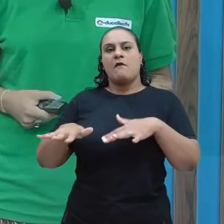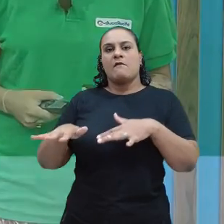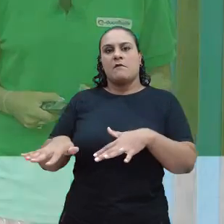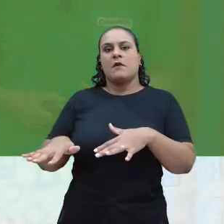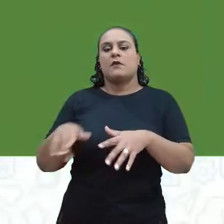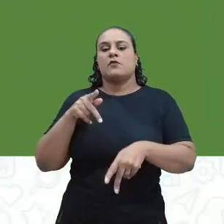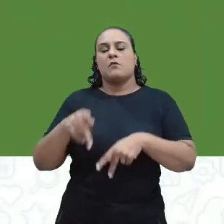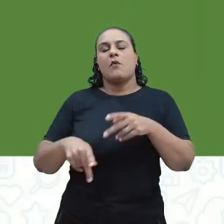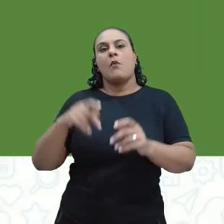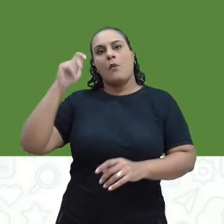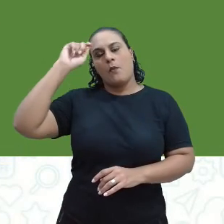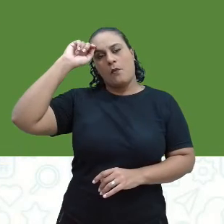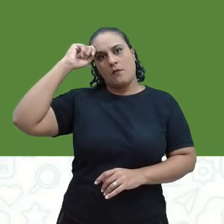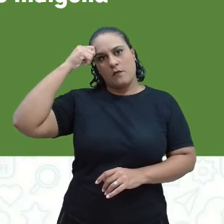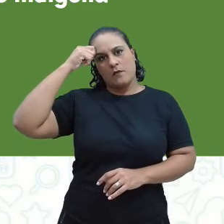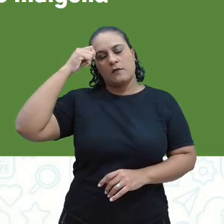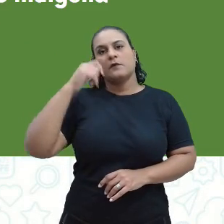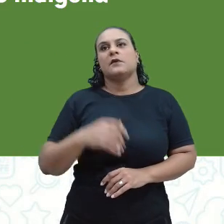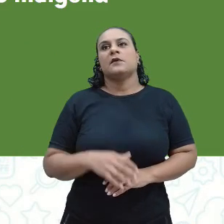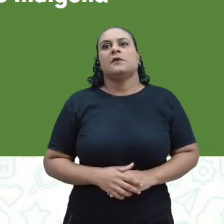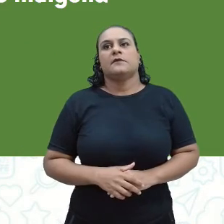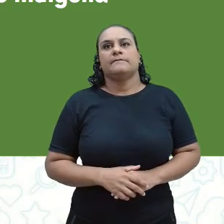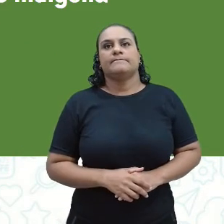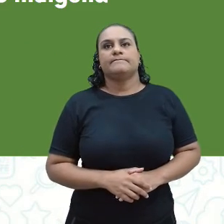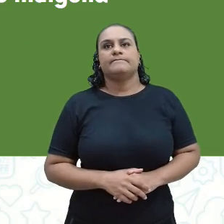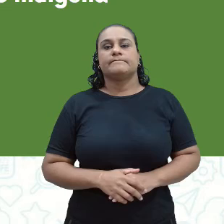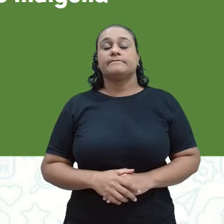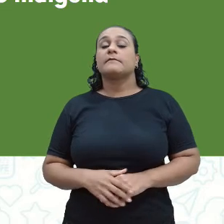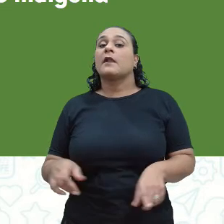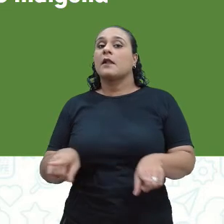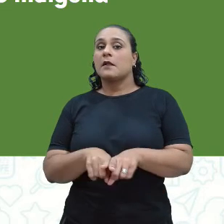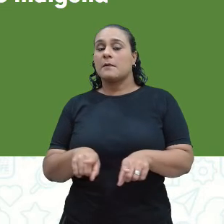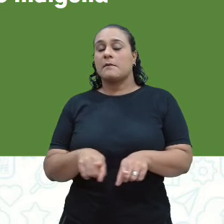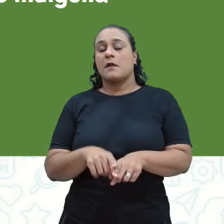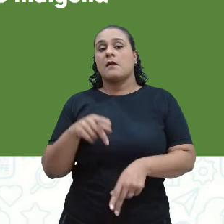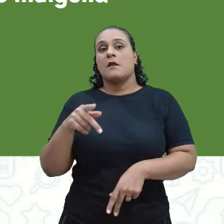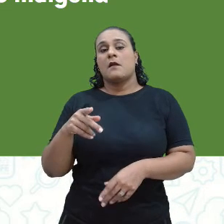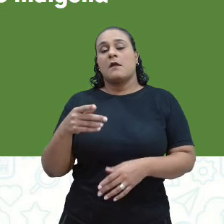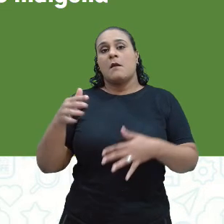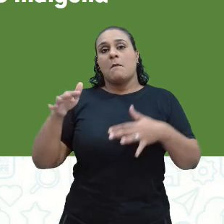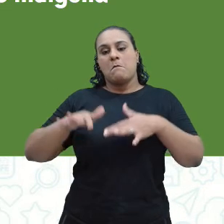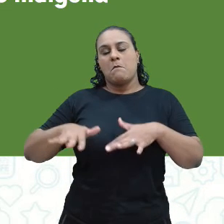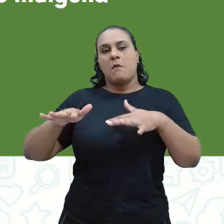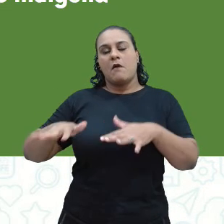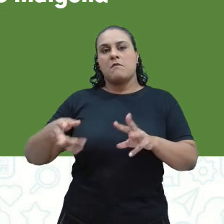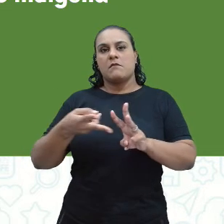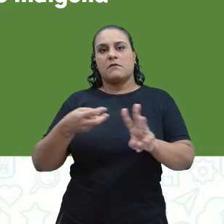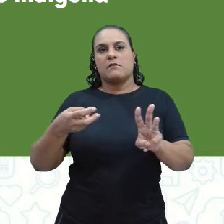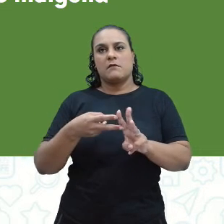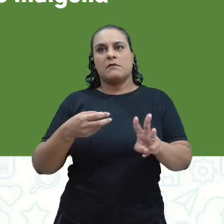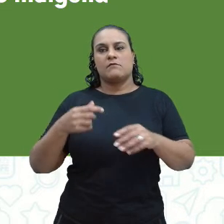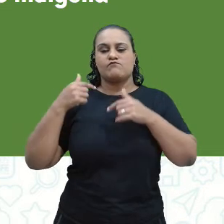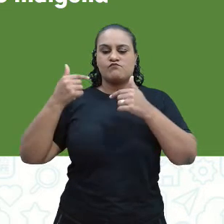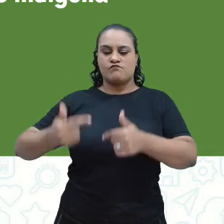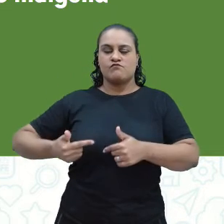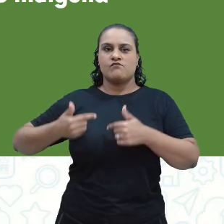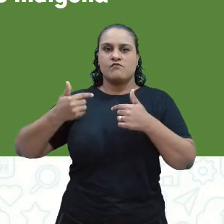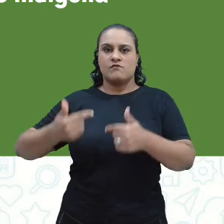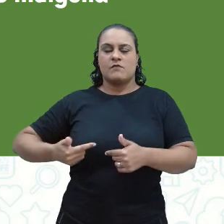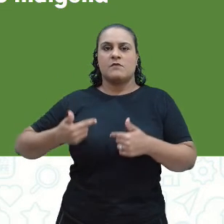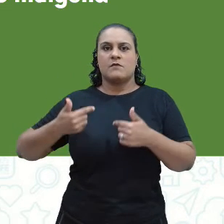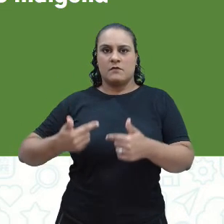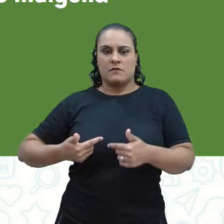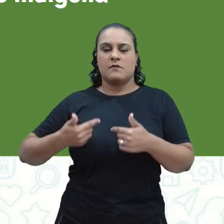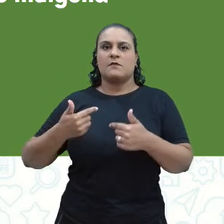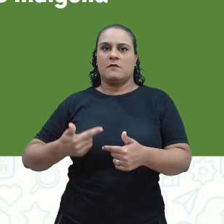está frisando, né, nessa aula de hoje, e o movimento indígena também, que luta aí sobre